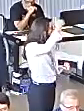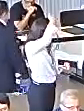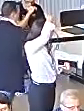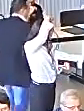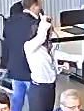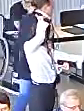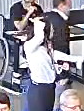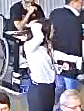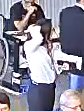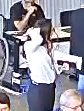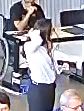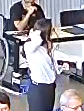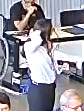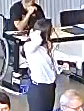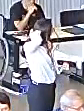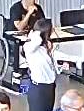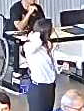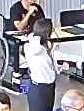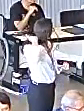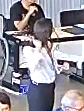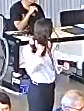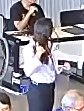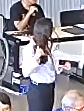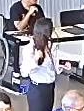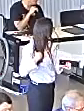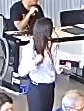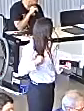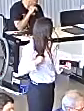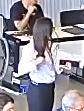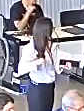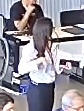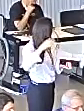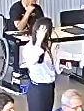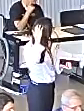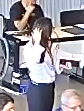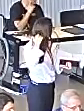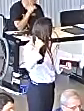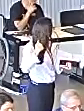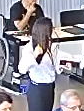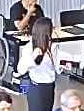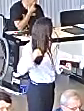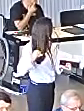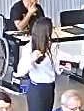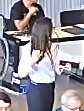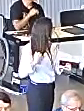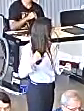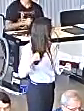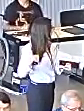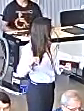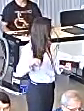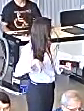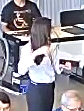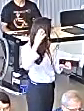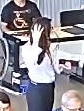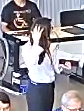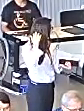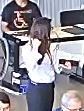a presidência acusa o recebimento das seguintes proposições das quais foram designados Como relatores projeto de lei